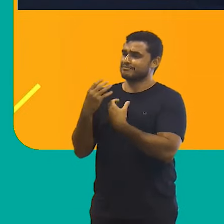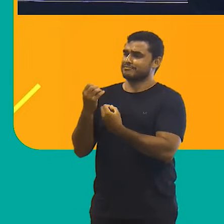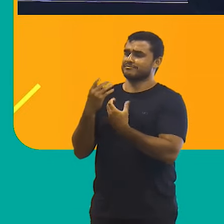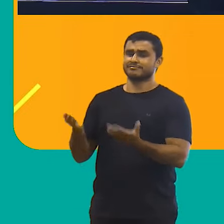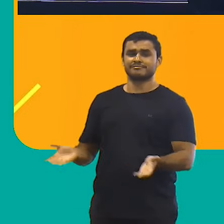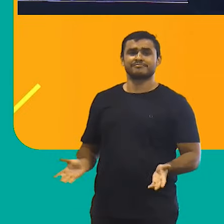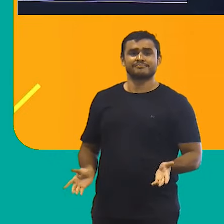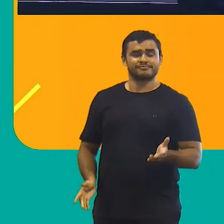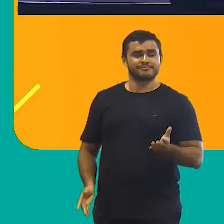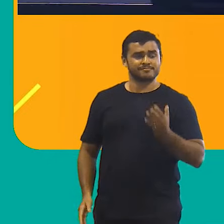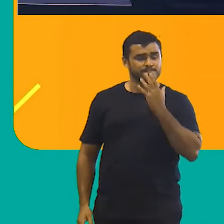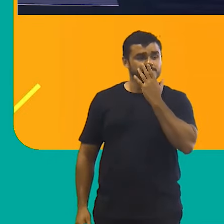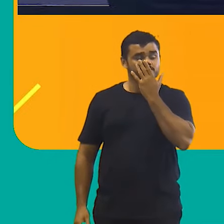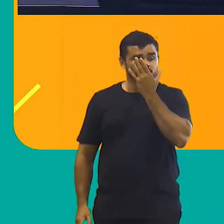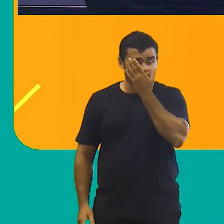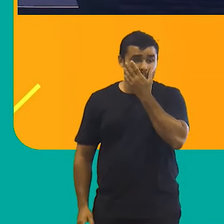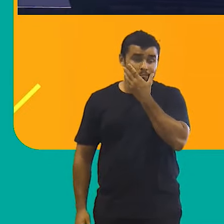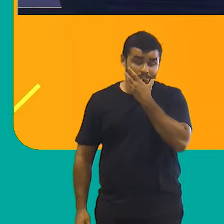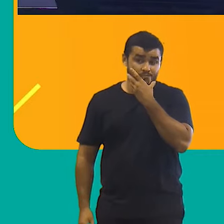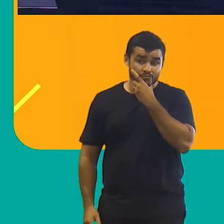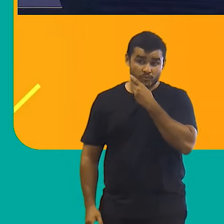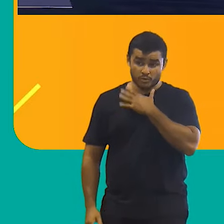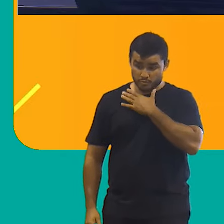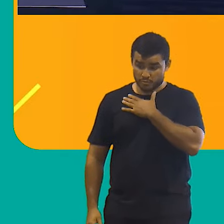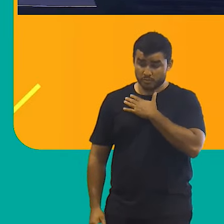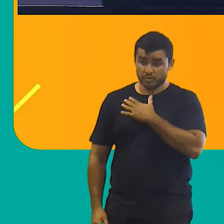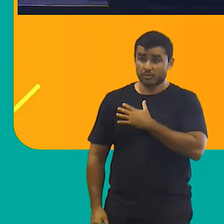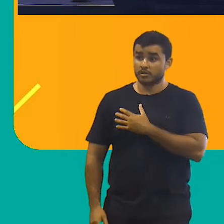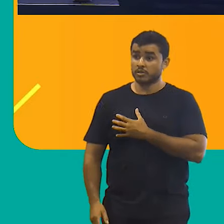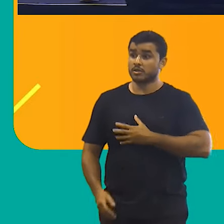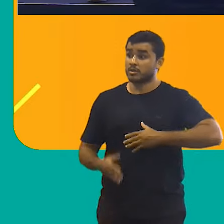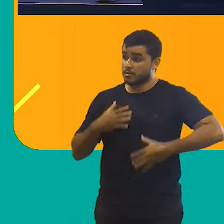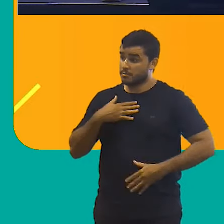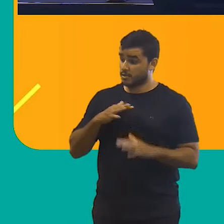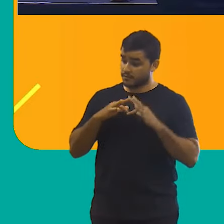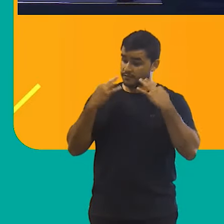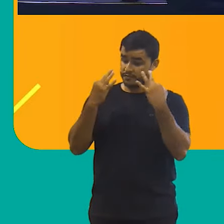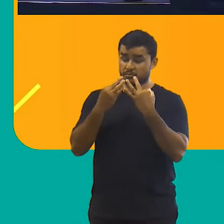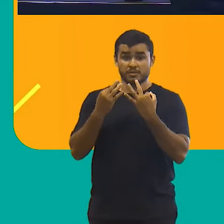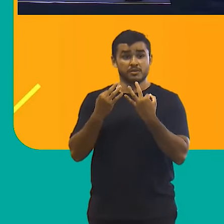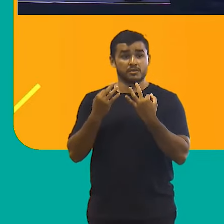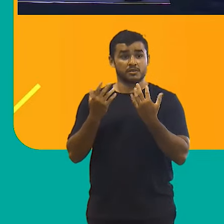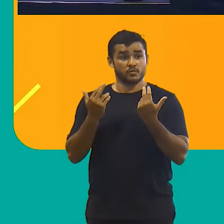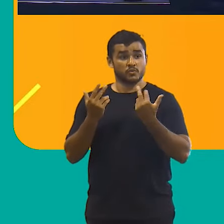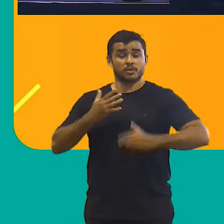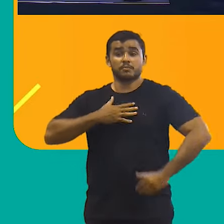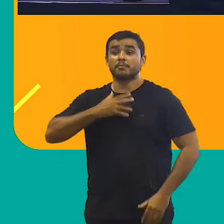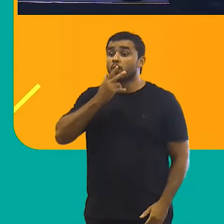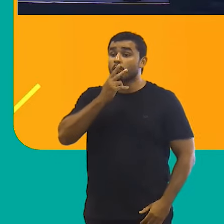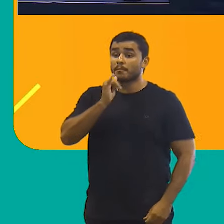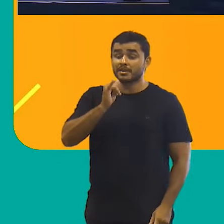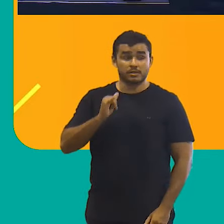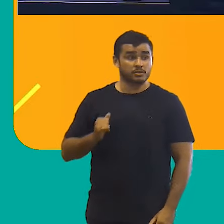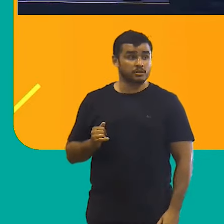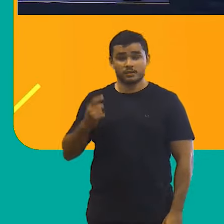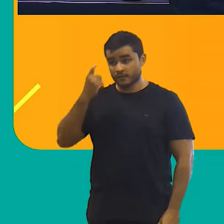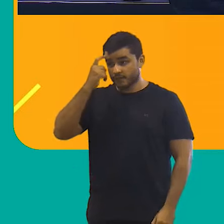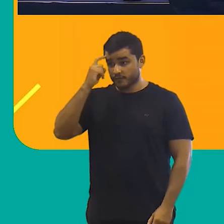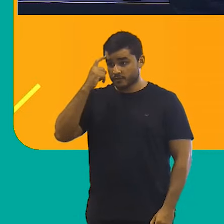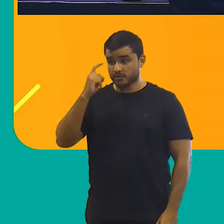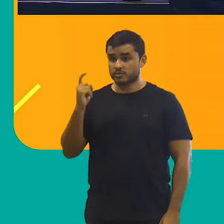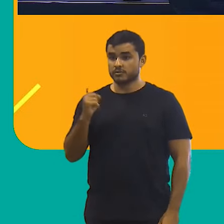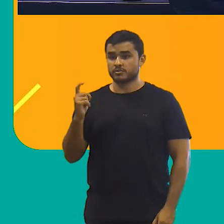Nós estamos, e isso daí, eu não estou falando por mim não, estou falando inclusive pela minha família. Meu pai viciou em